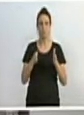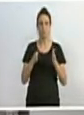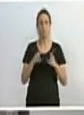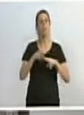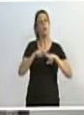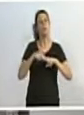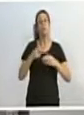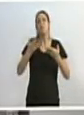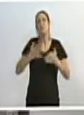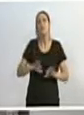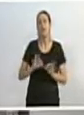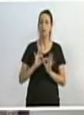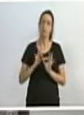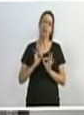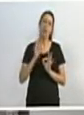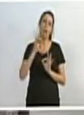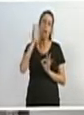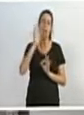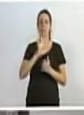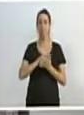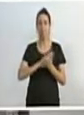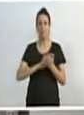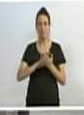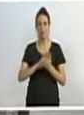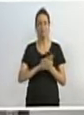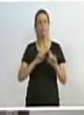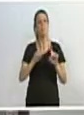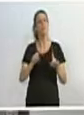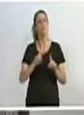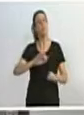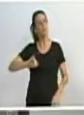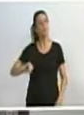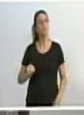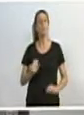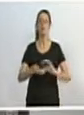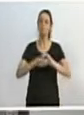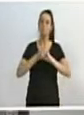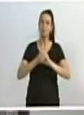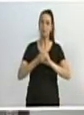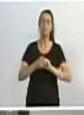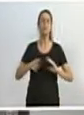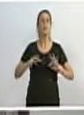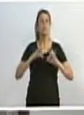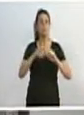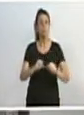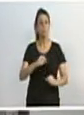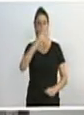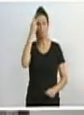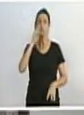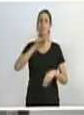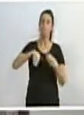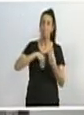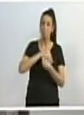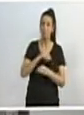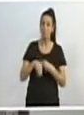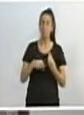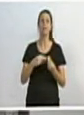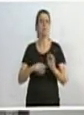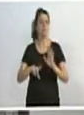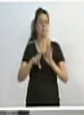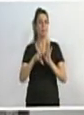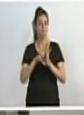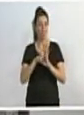não vou me protelar, eu só gostaria de parabenizar mais uma vez a todos que fazem parte, que fizeram parte dessa caminhada e